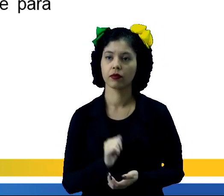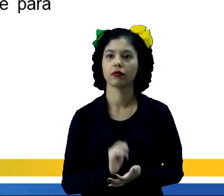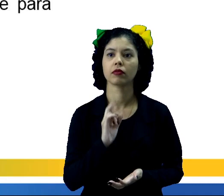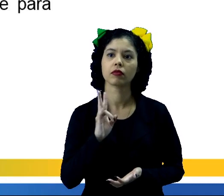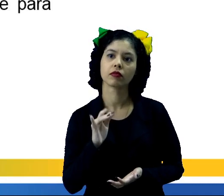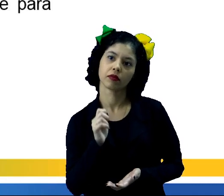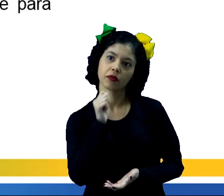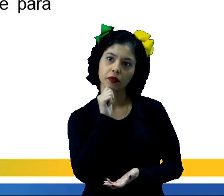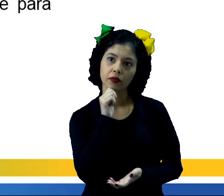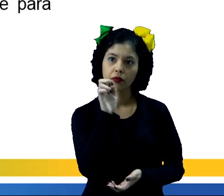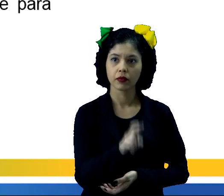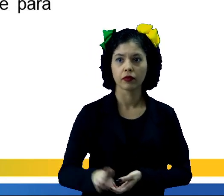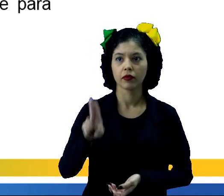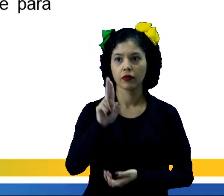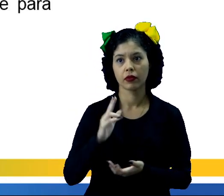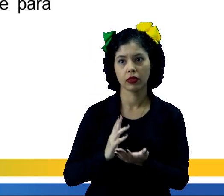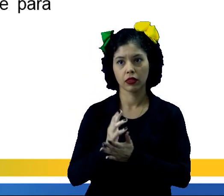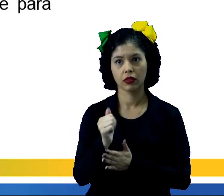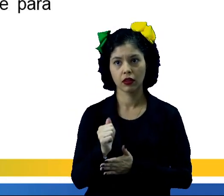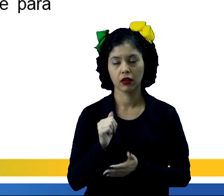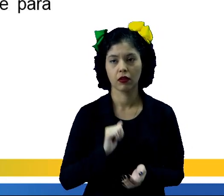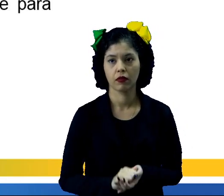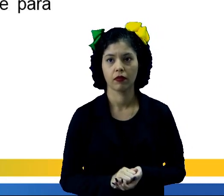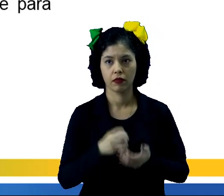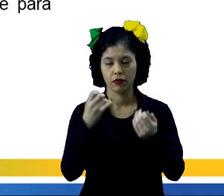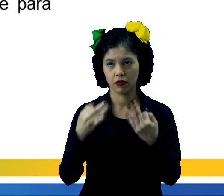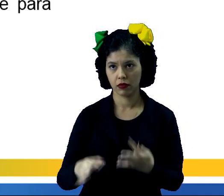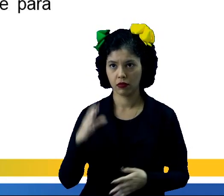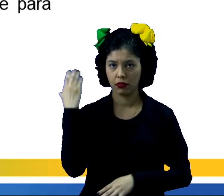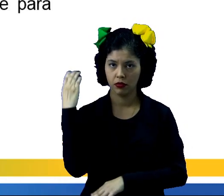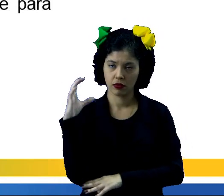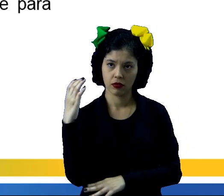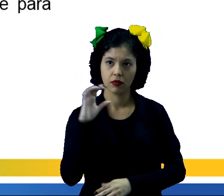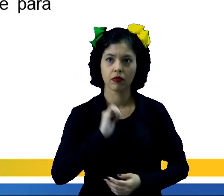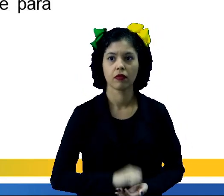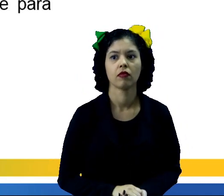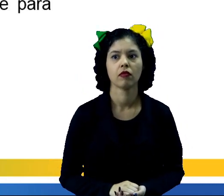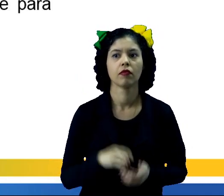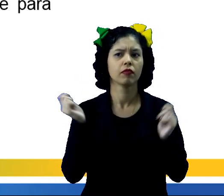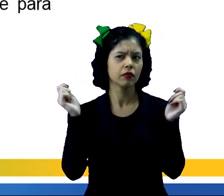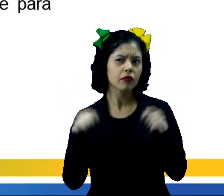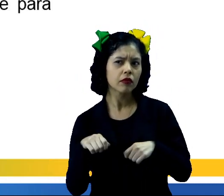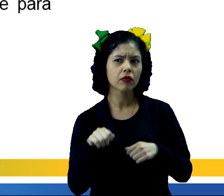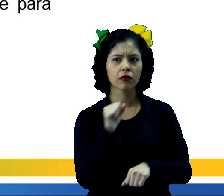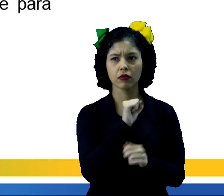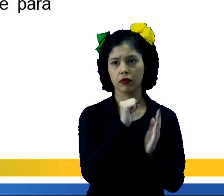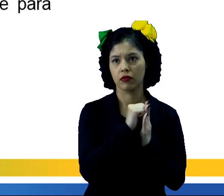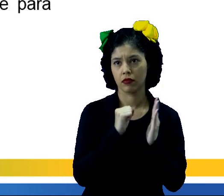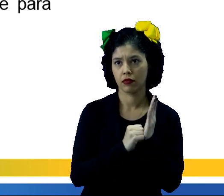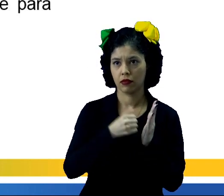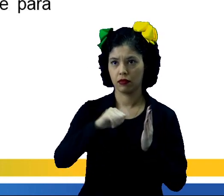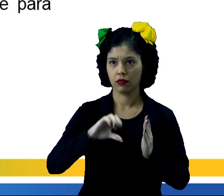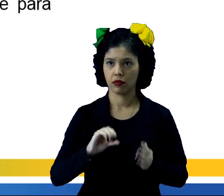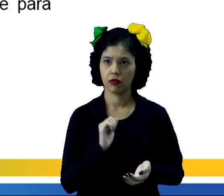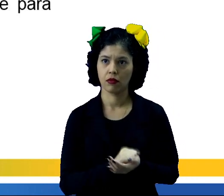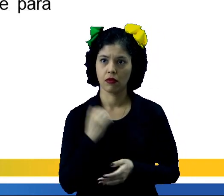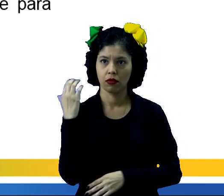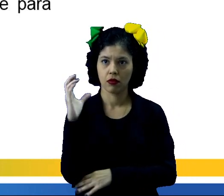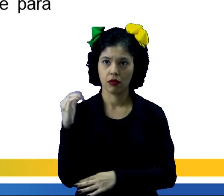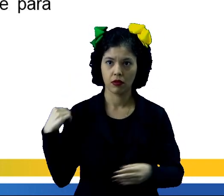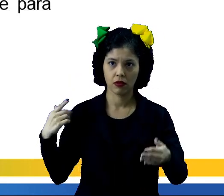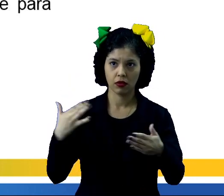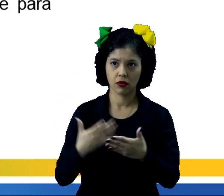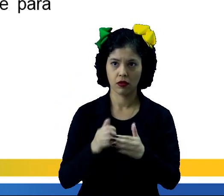racial, os europeus tiveram que buscar uma justificativa científica, pois ali no século XIX a ciência já estava bem